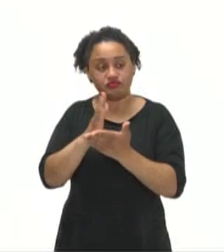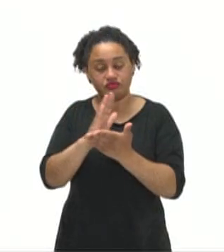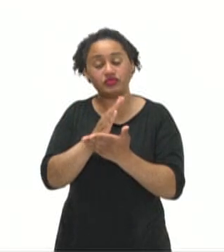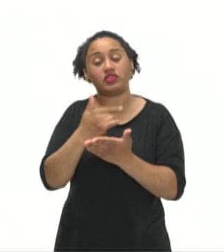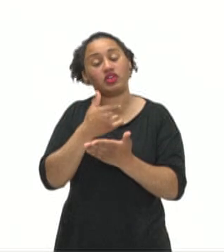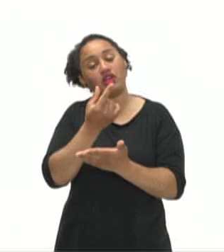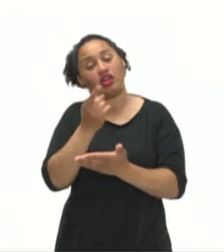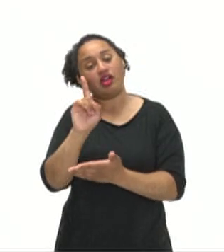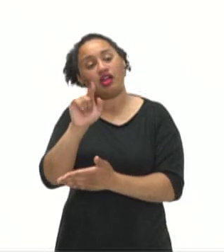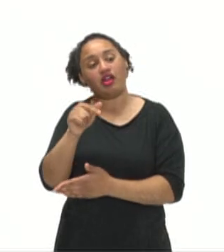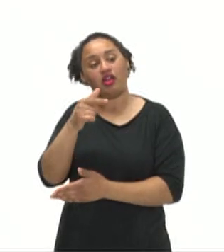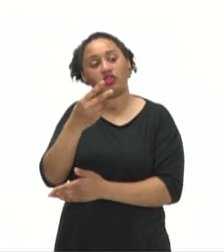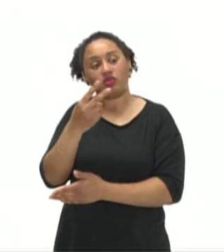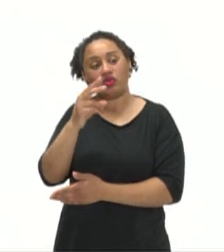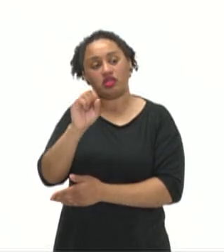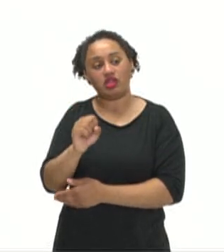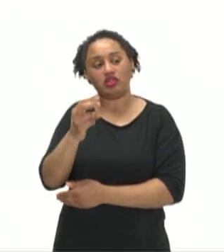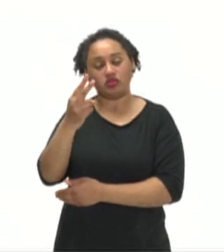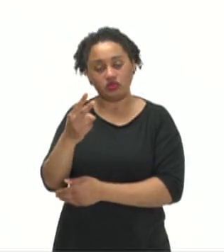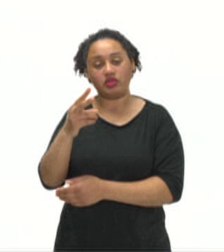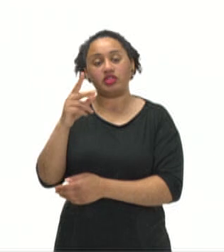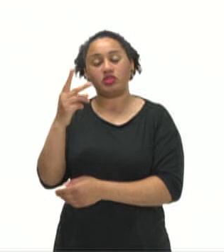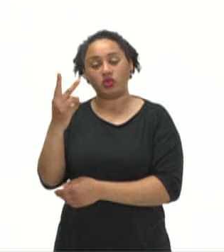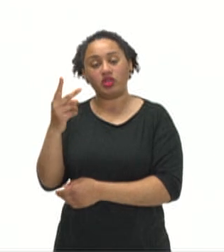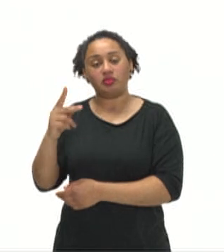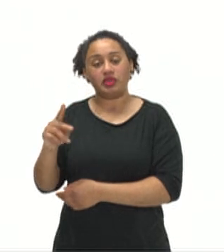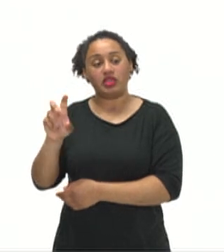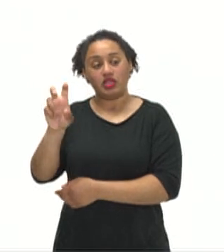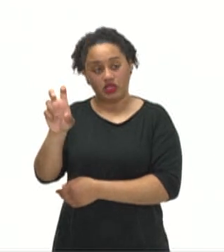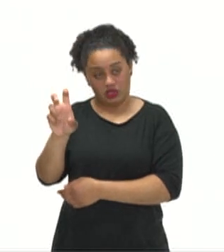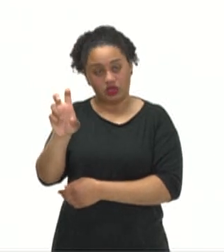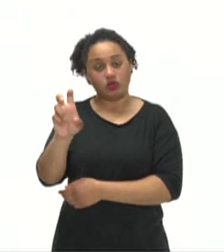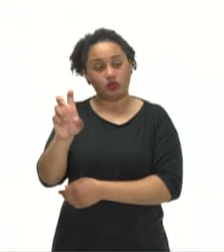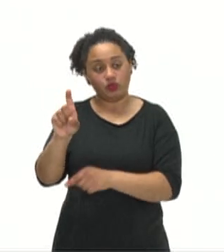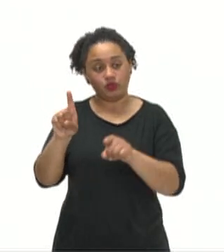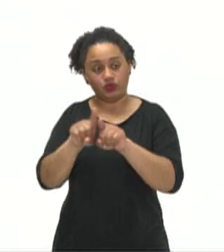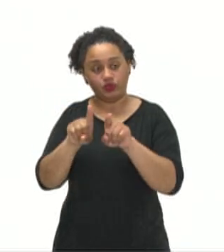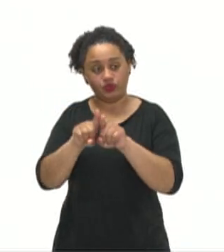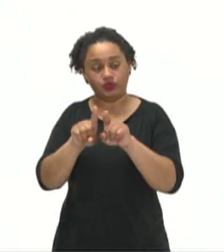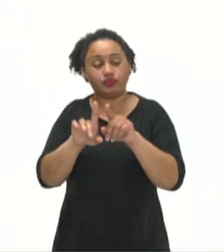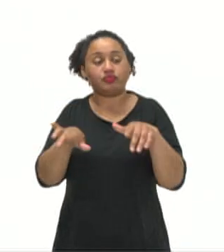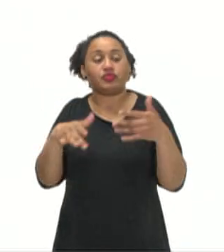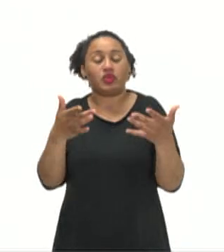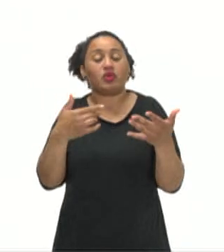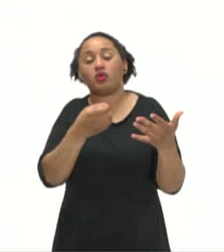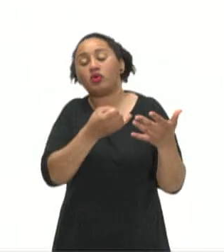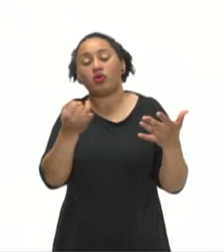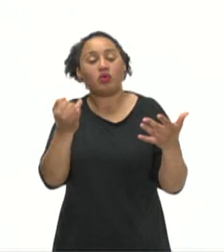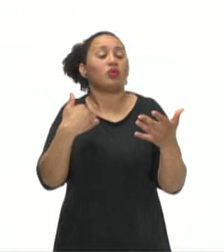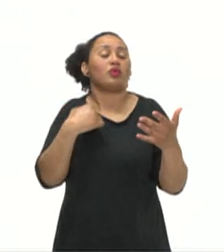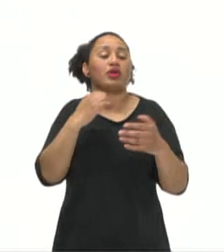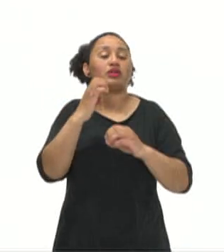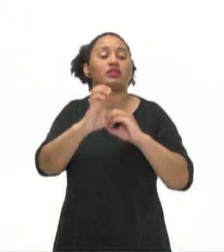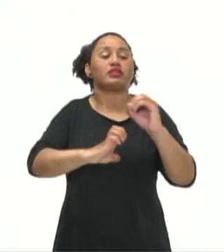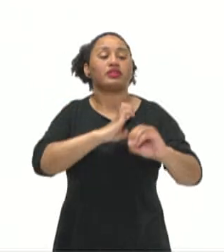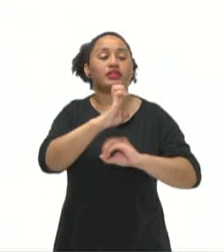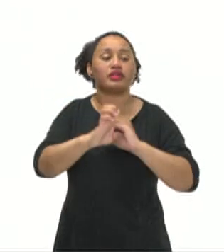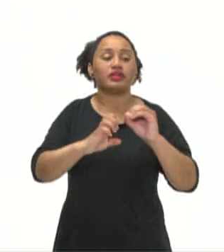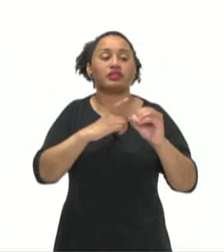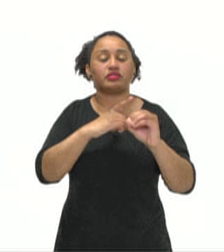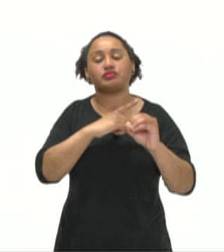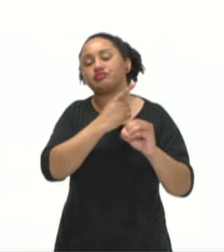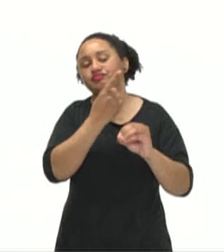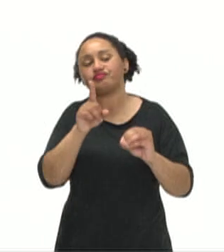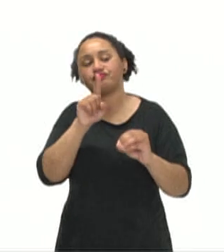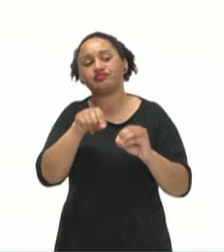camada de valência dele deu 2s2, 2p5. Então, quantos elétrons tenho na camada de valência do